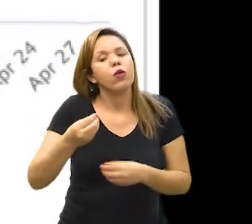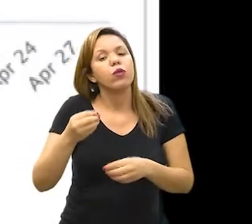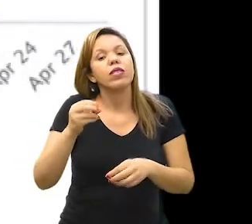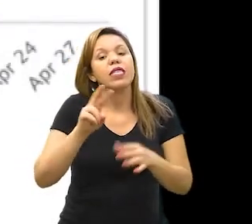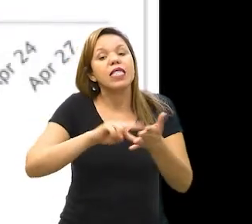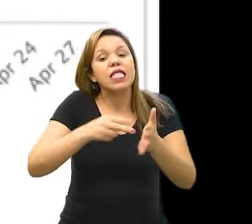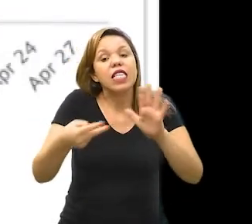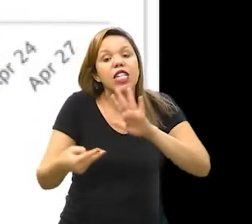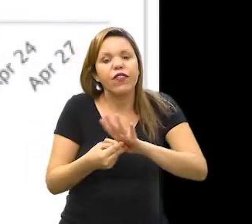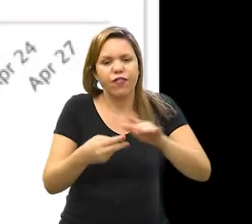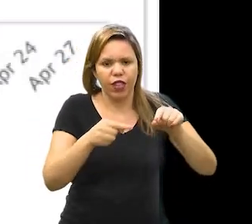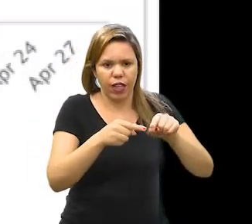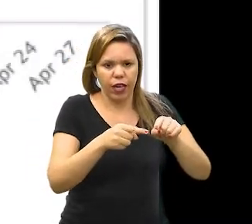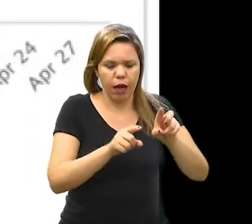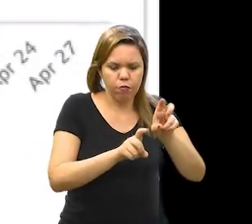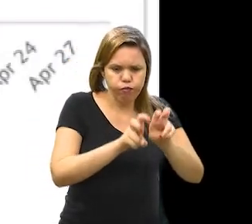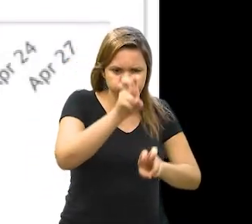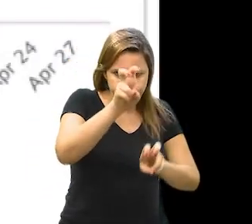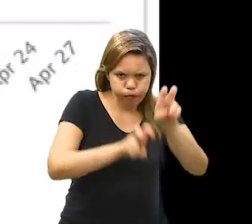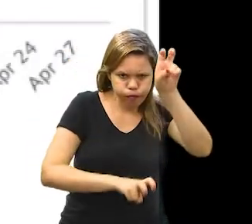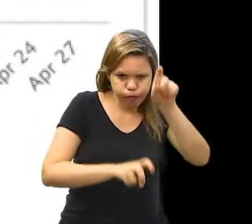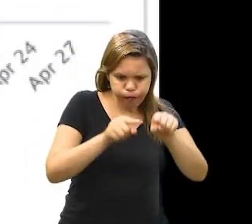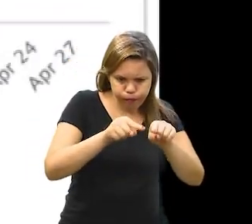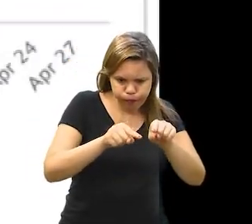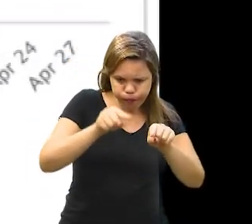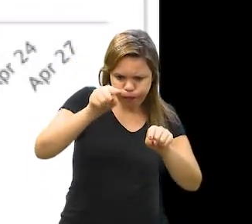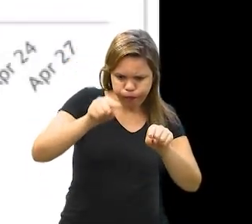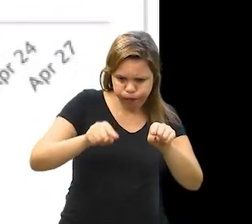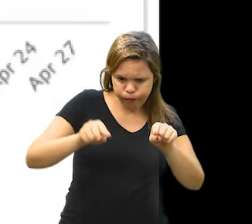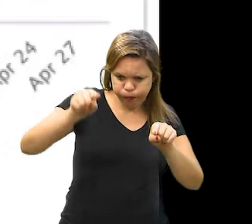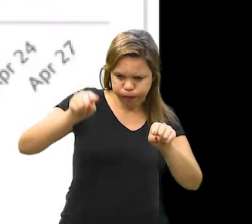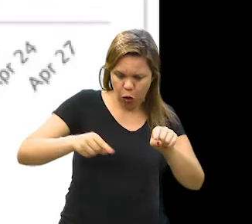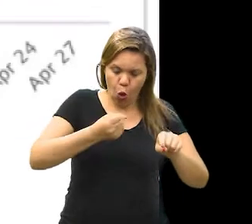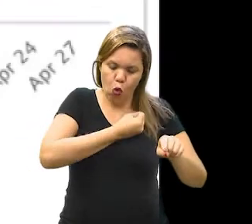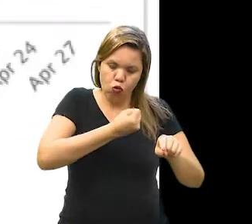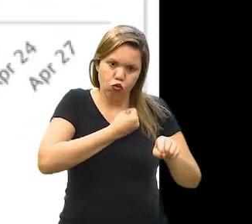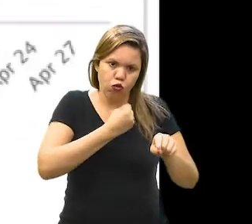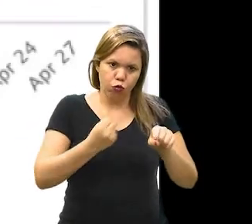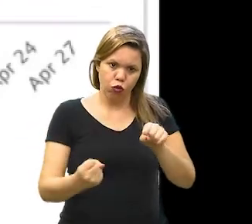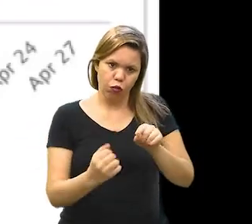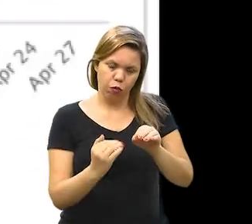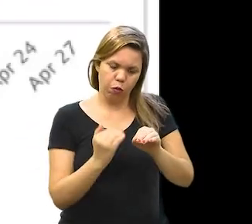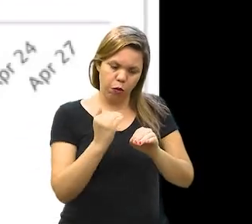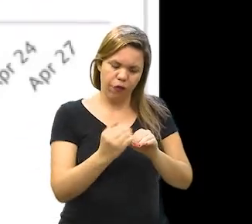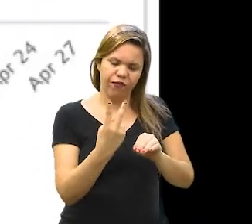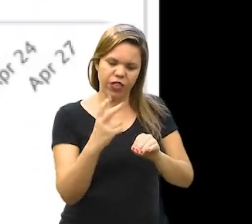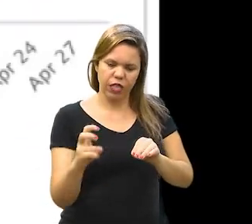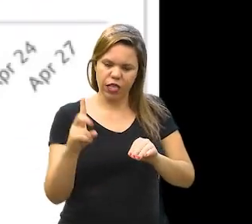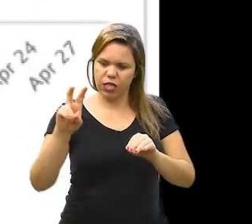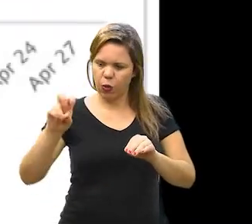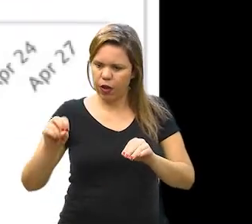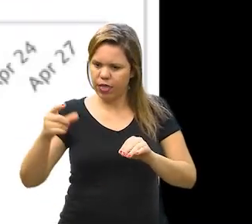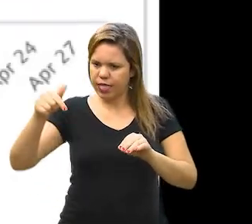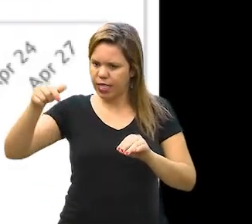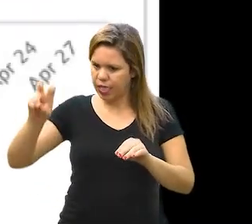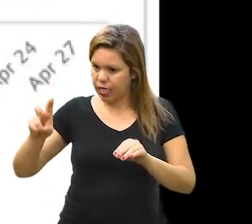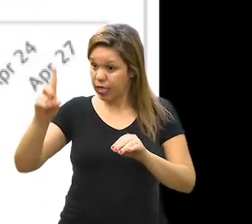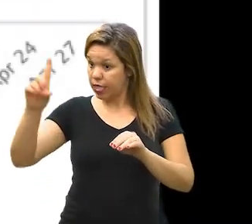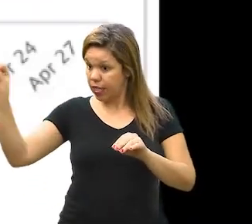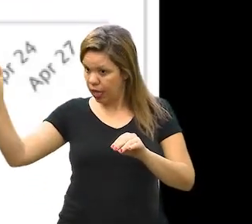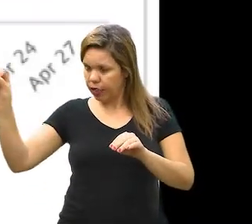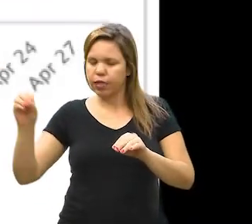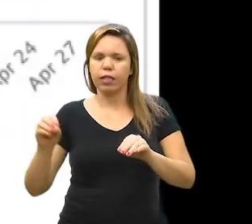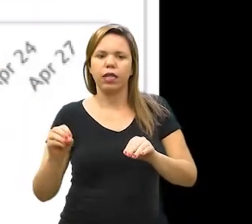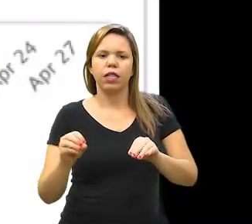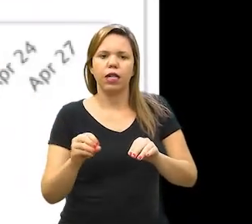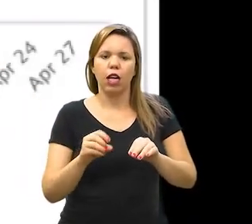escala logarítmica. Esse gráfico aqui tem uma escala linear, significa que os números aumentam progressivamente, 25, 50, 75, 100.